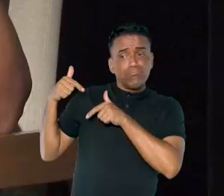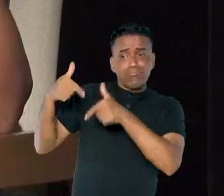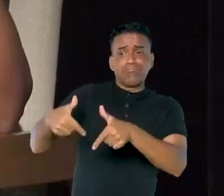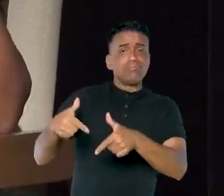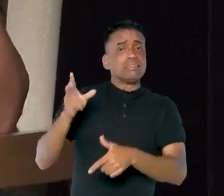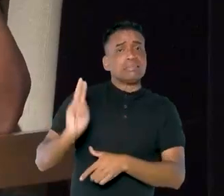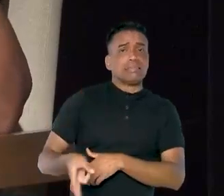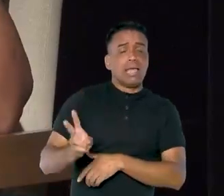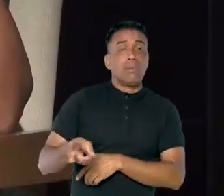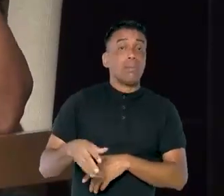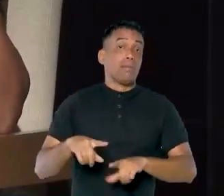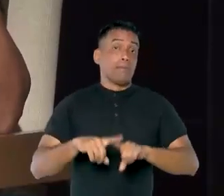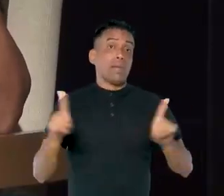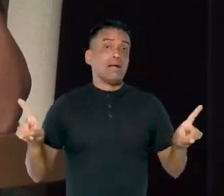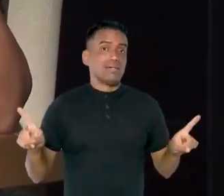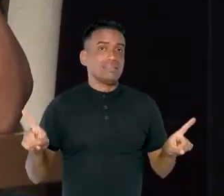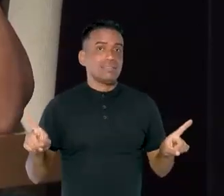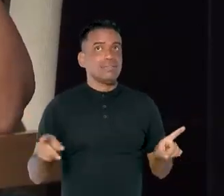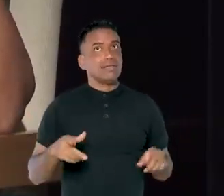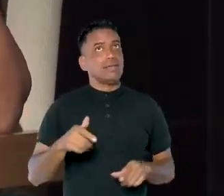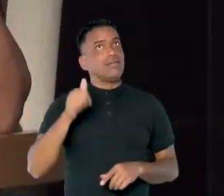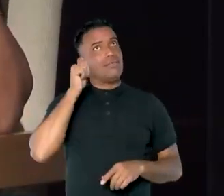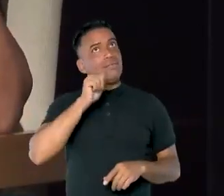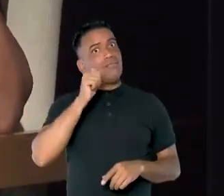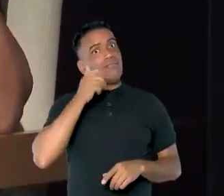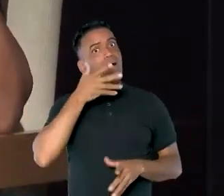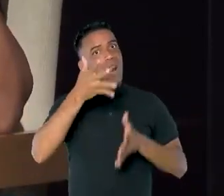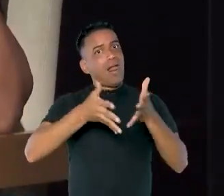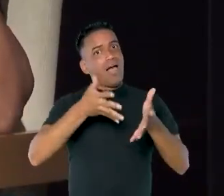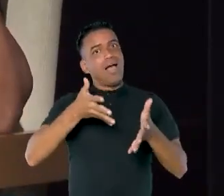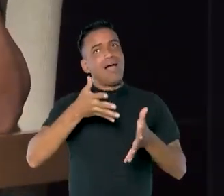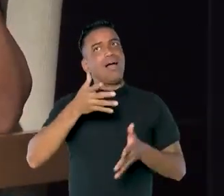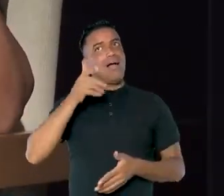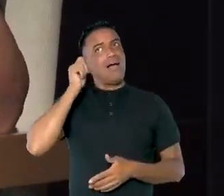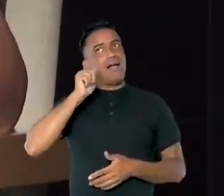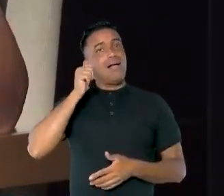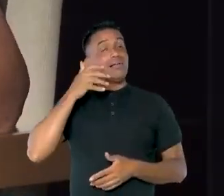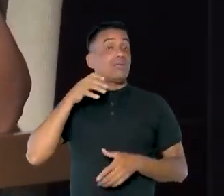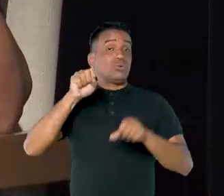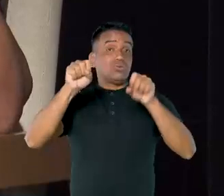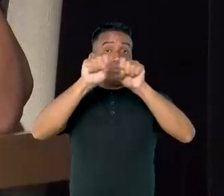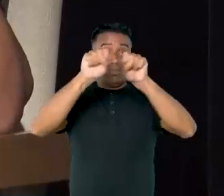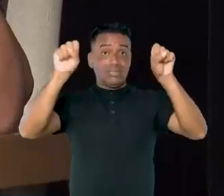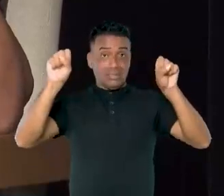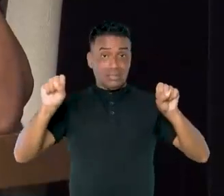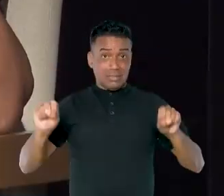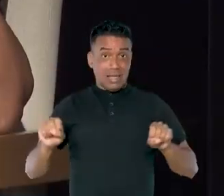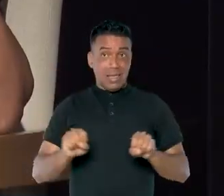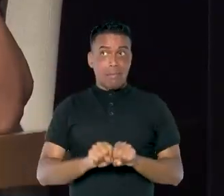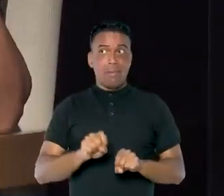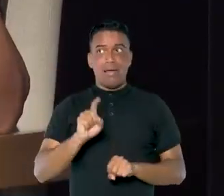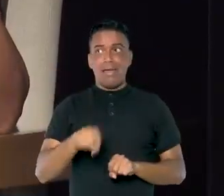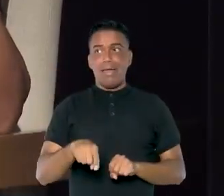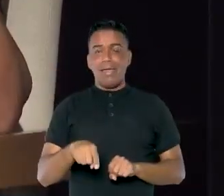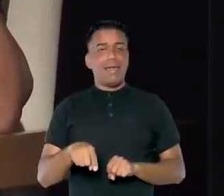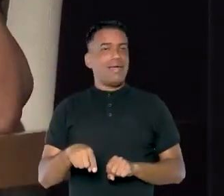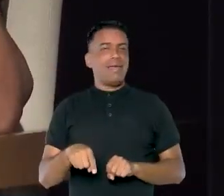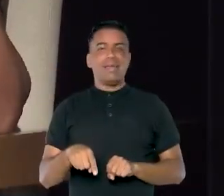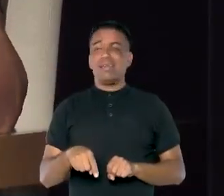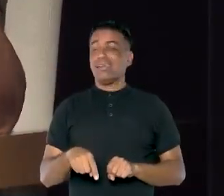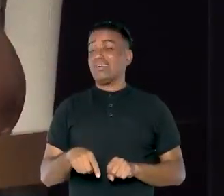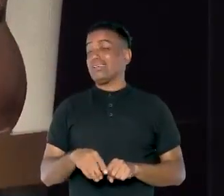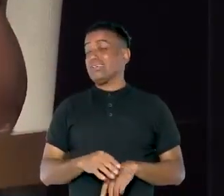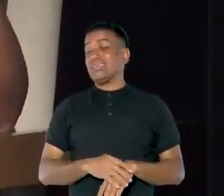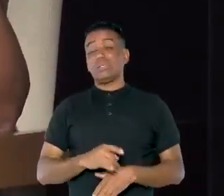só que, como elas falaram, né? Elas sempre falam assim, que o sistema ele é tão burocrático, ele é